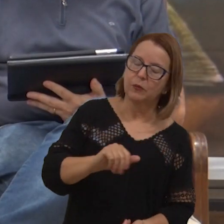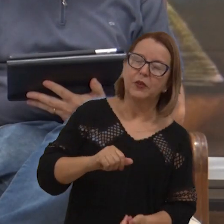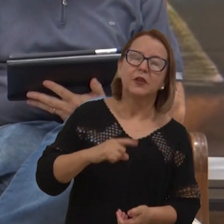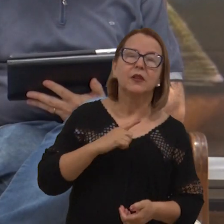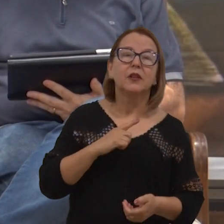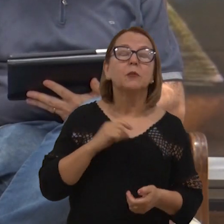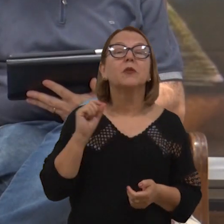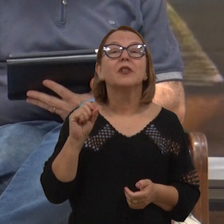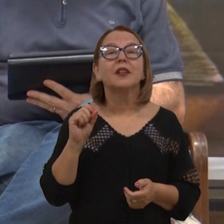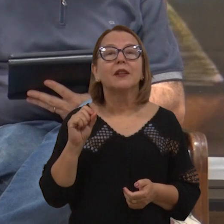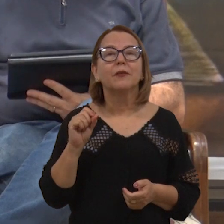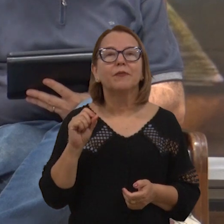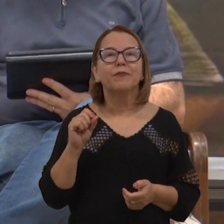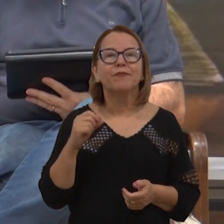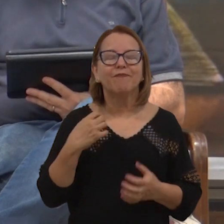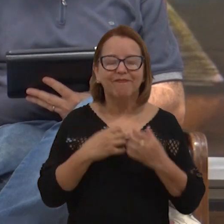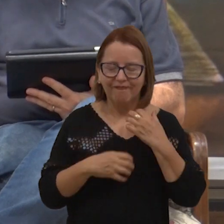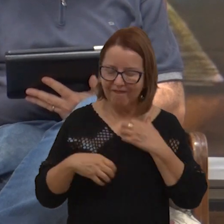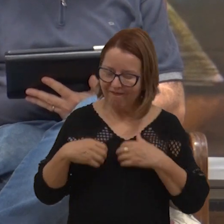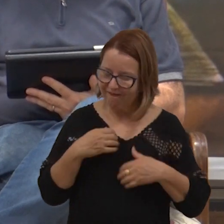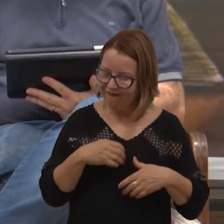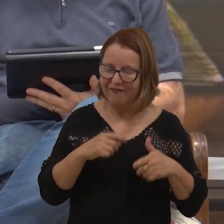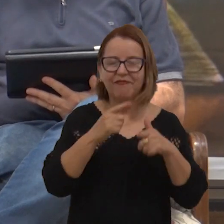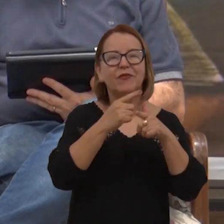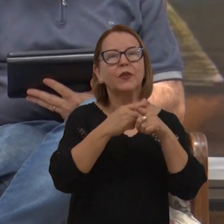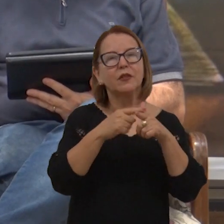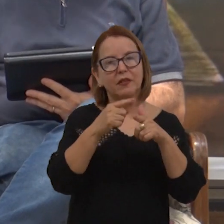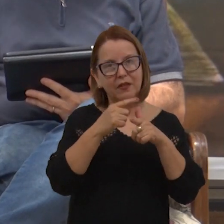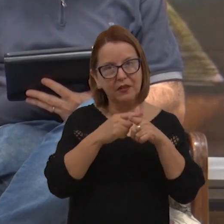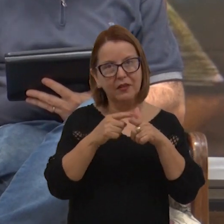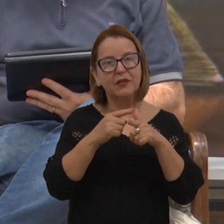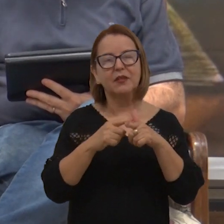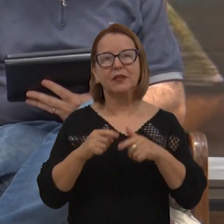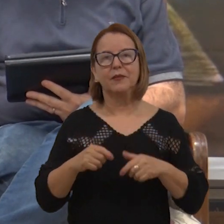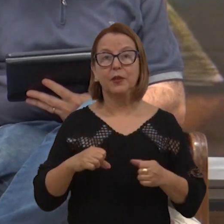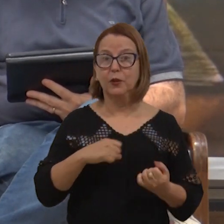nós teríamos o quê, meu irmão Wildo? Aflições. E tribulações.